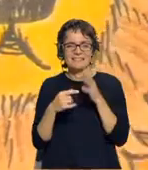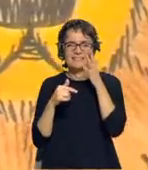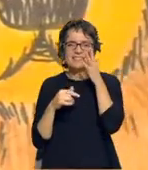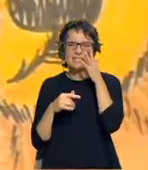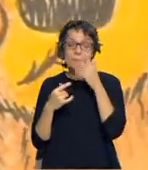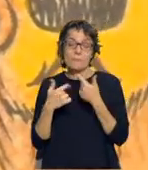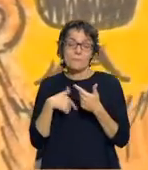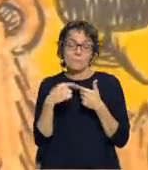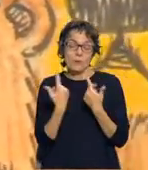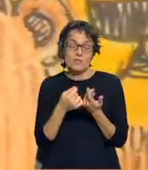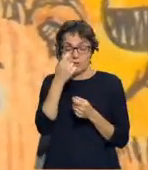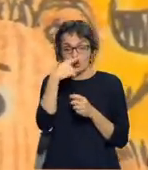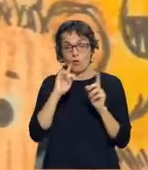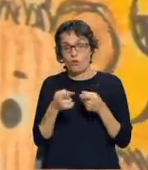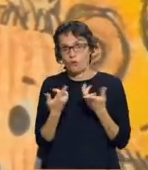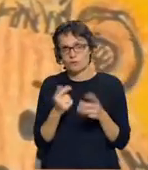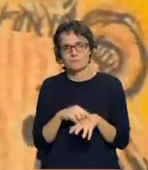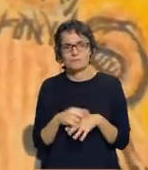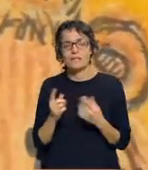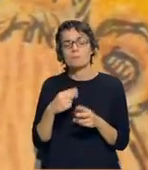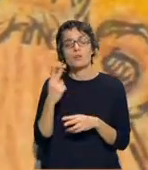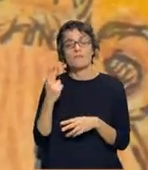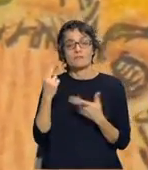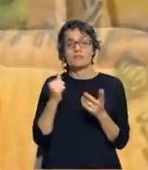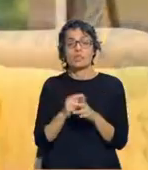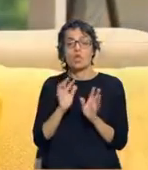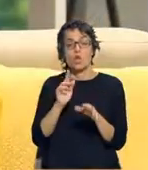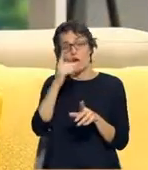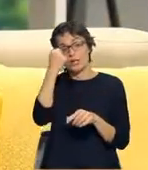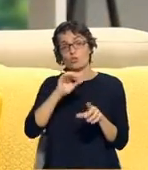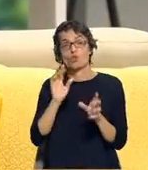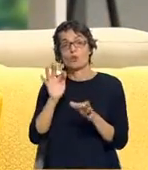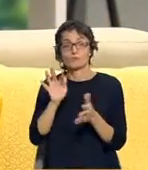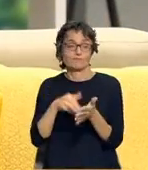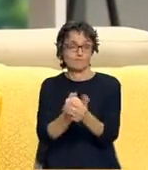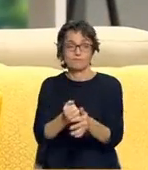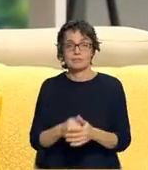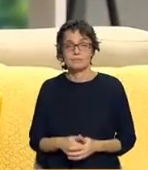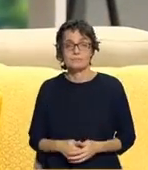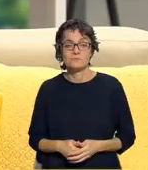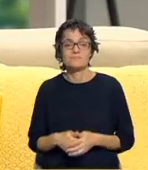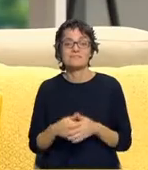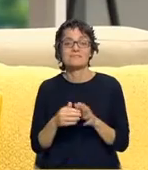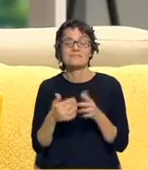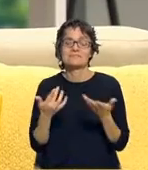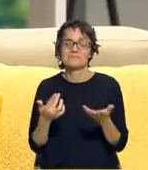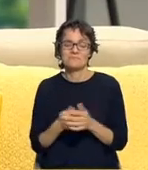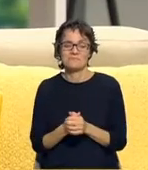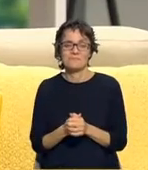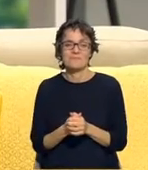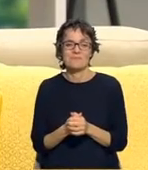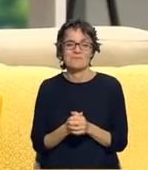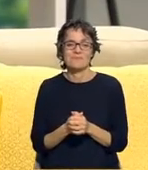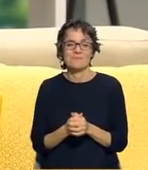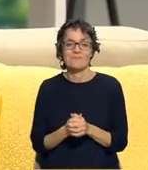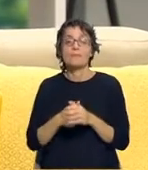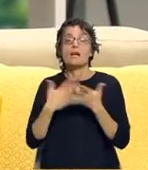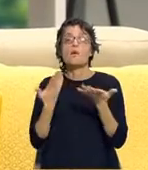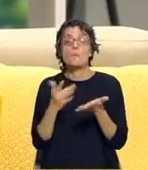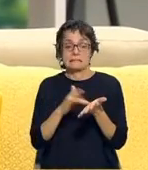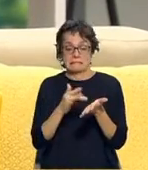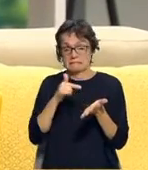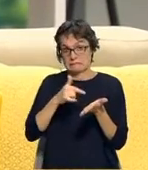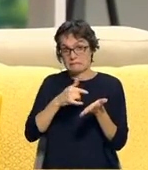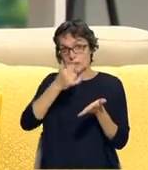versão mais curta. Cansados. E pronto, Vitória acabou a sua história. É? Não é bem assim. Já acabou, ainda agora foi. E a vantagem desse livro é que tem